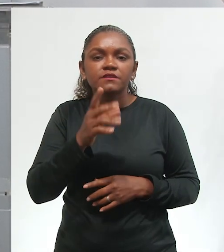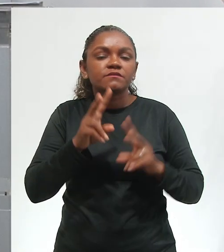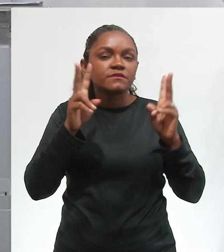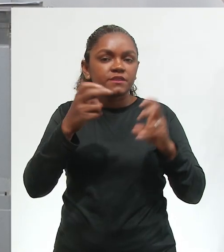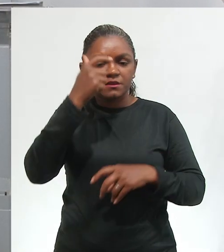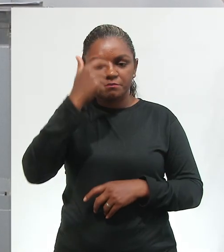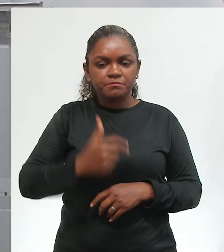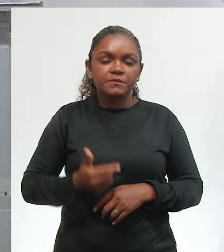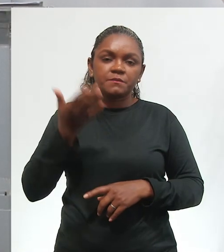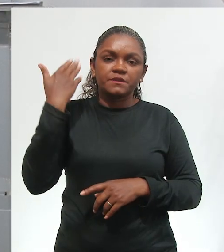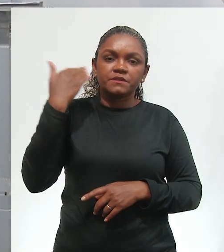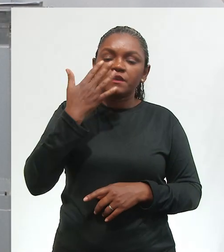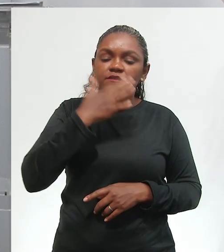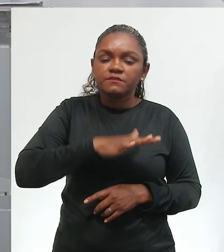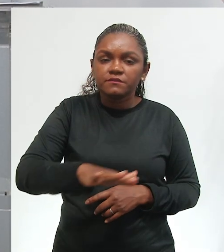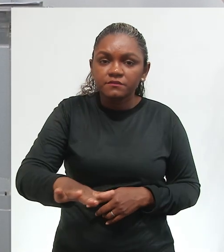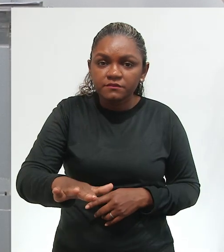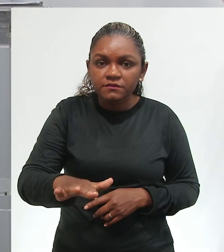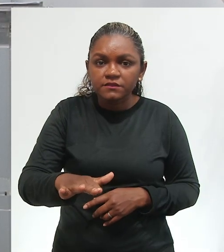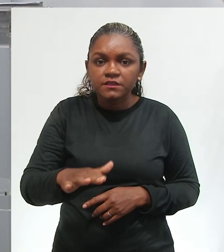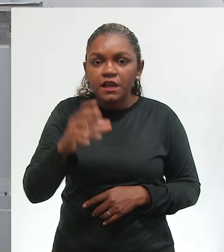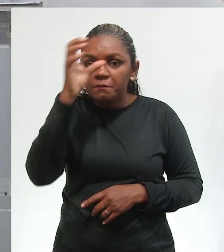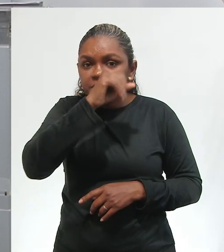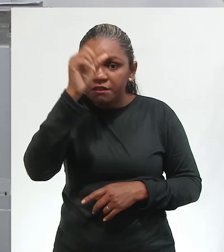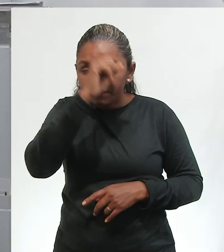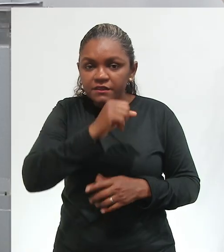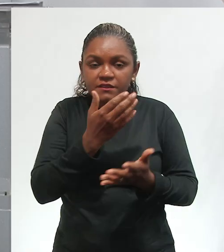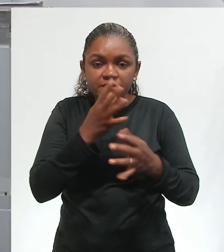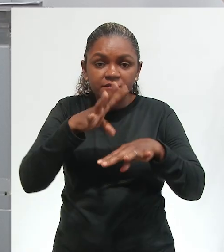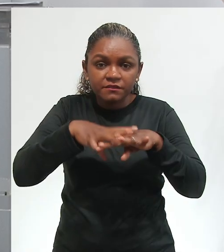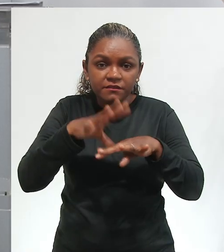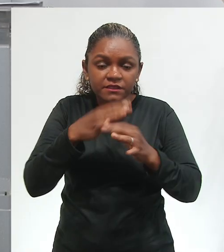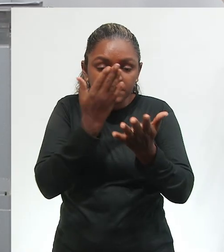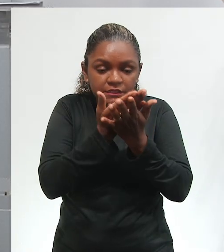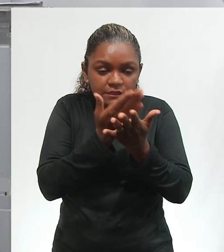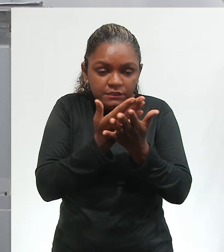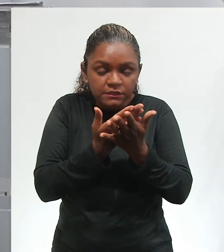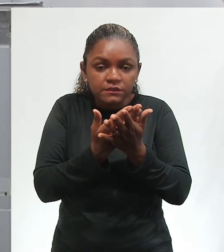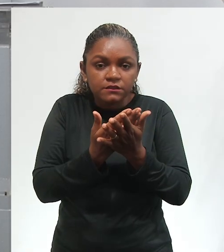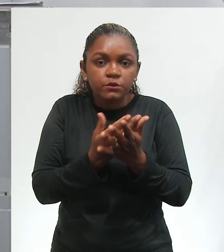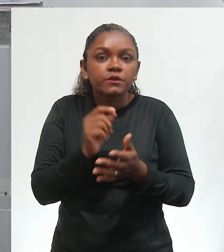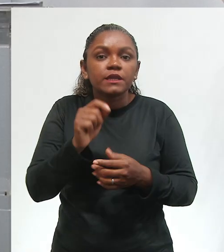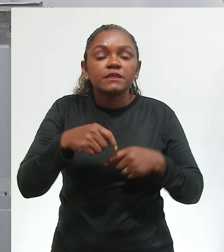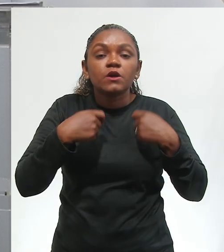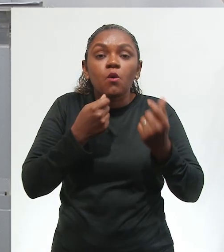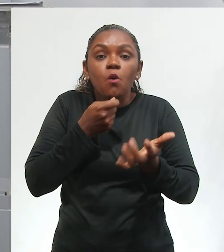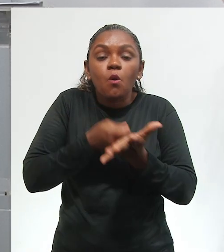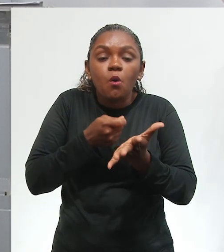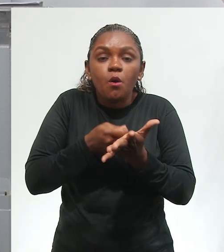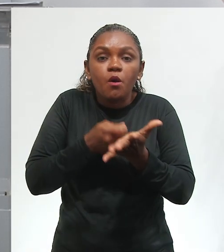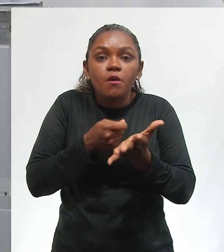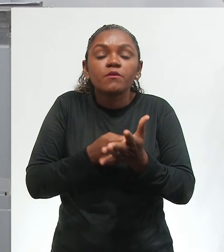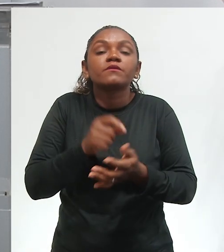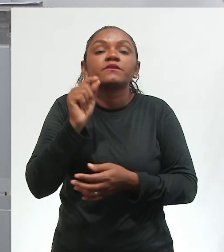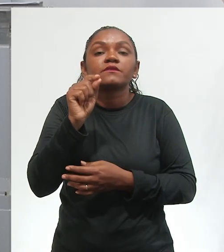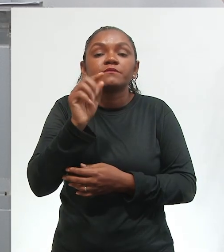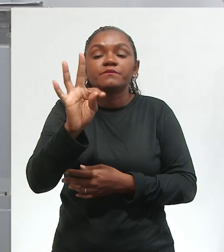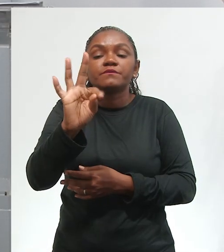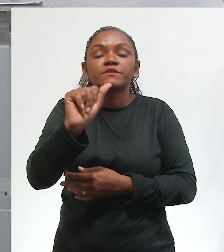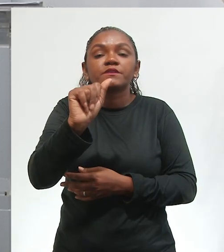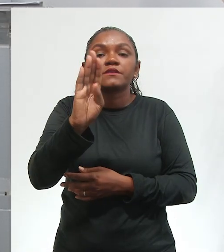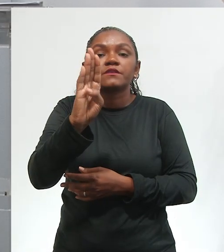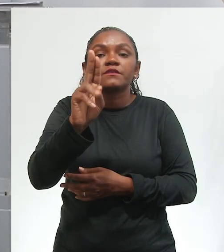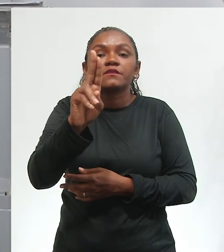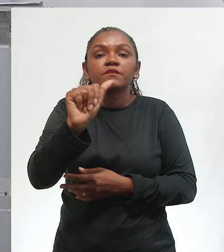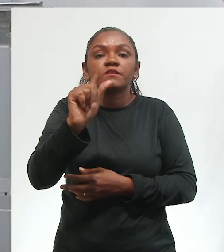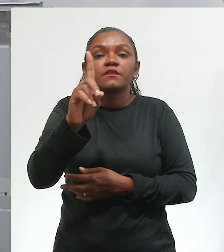dos terrores que eu tinha na minha infância, quando eu estava aprendendo matemática, é que a gente tinha que decorar a tabuada. E o